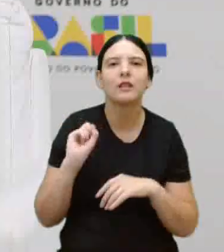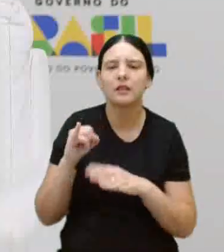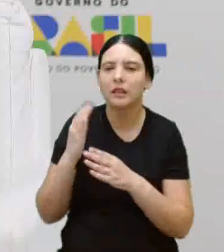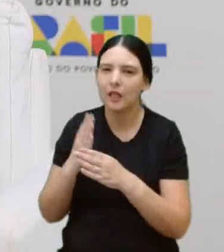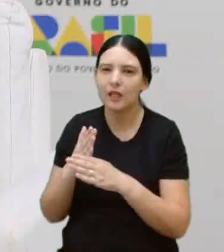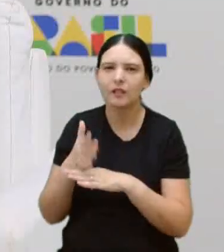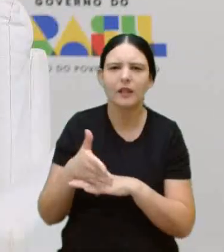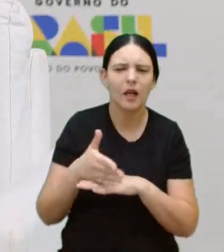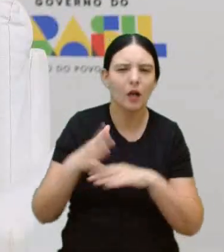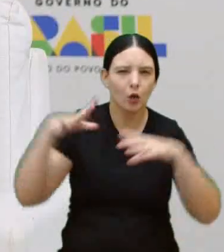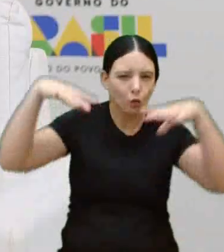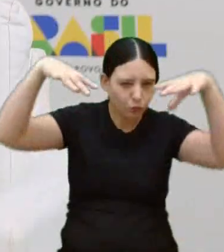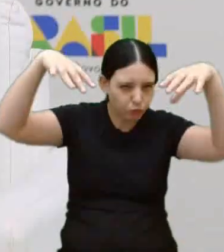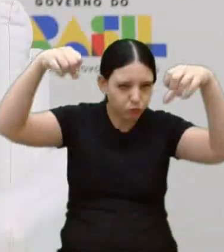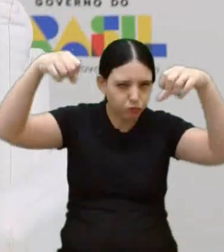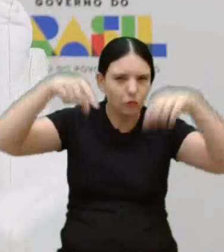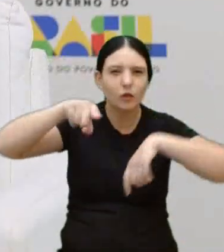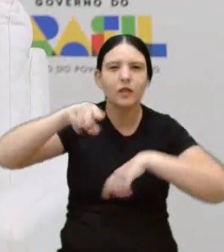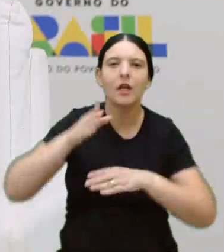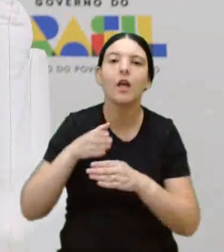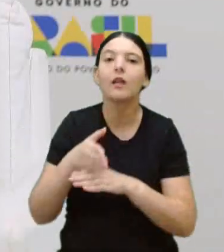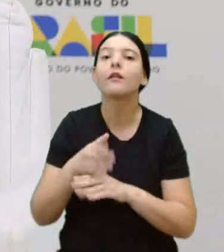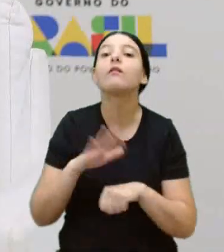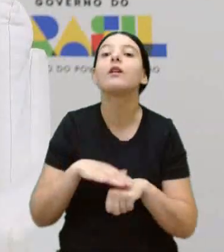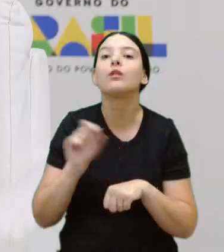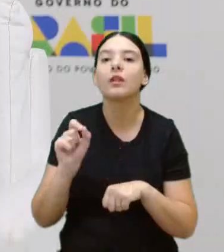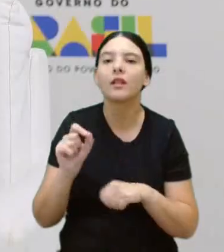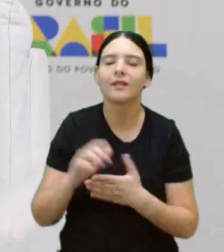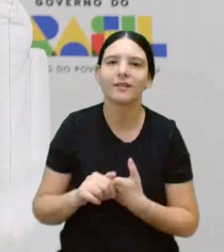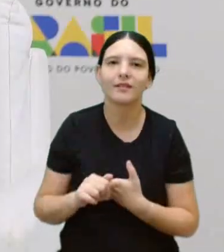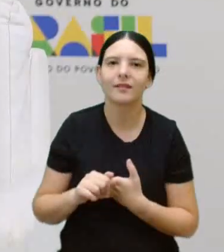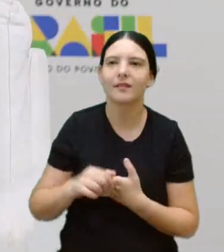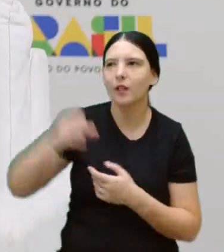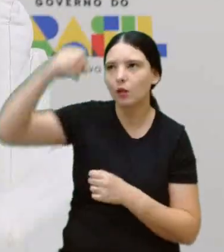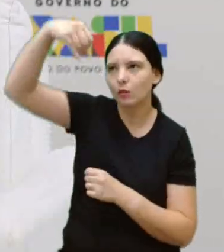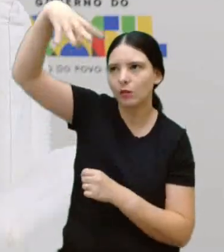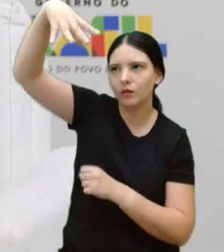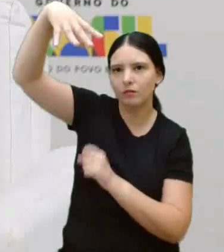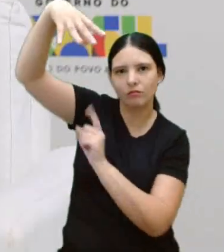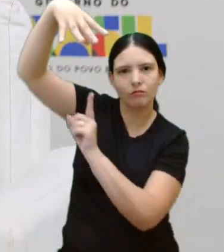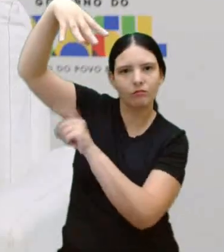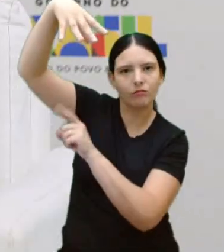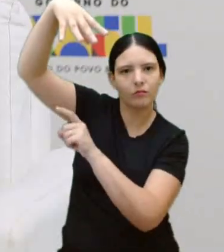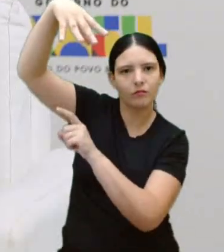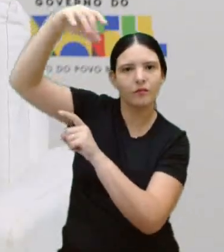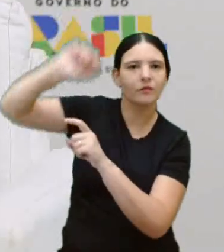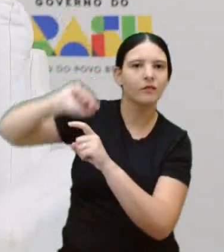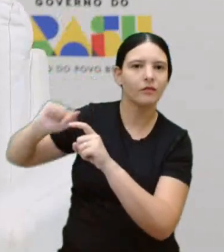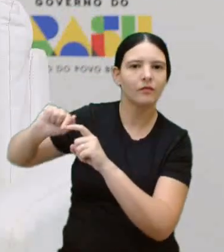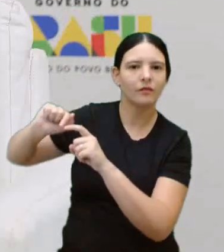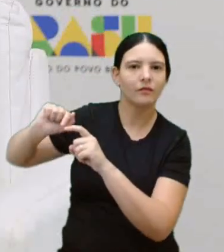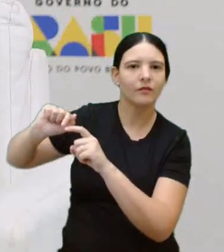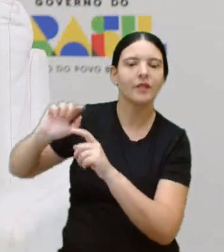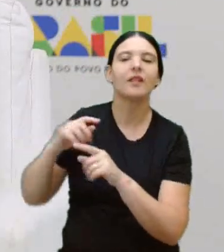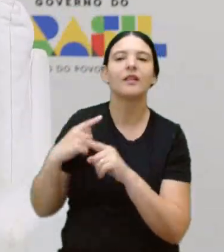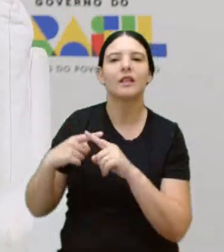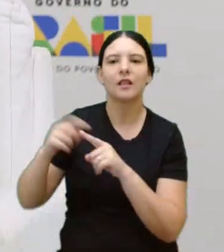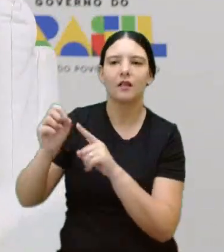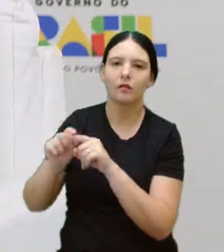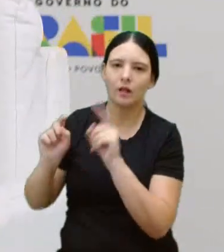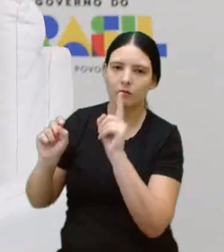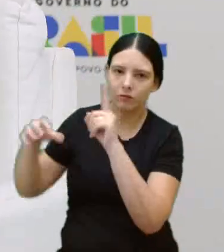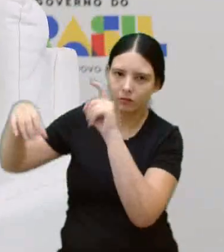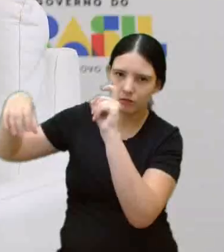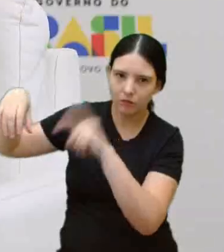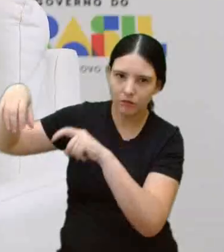olha para a plateia e faz com a mão como se acendesse uma luz. Acender a luz. O interruptor é um dispositivo. Ele vai iluminar a sala de uma certa